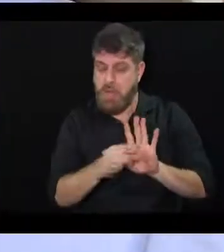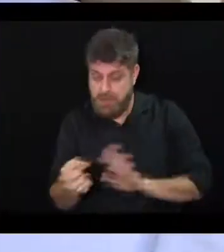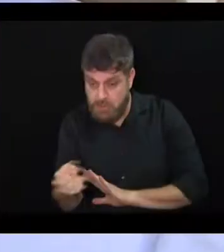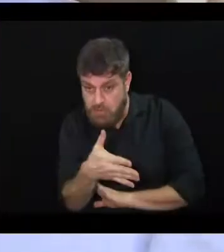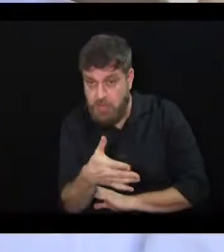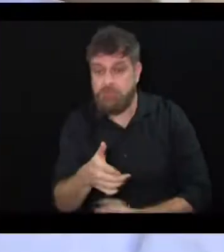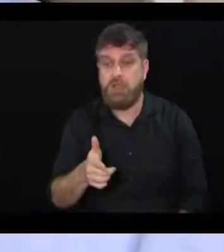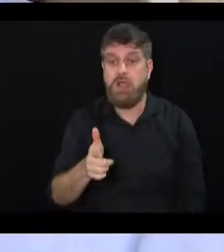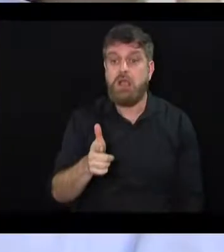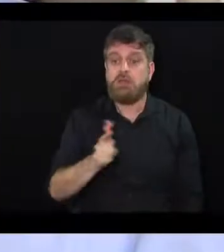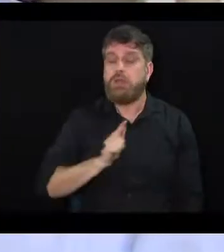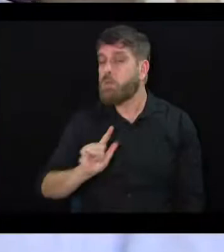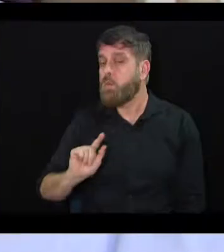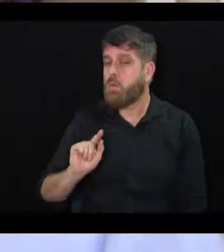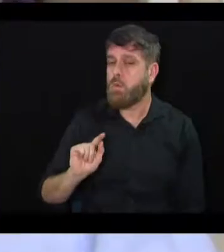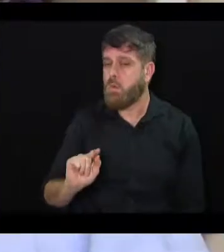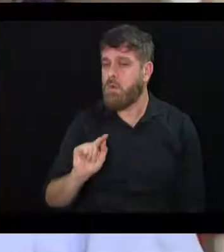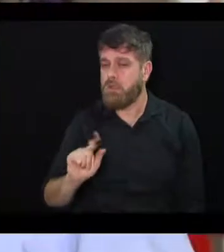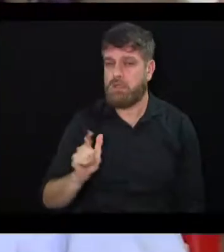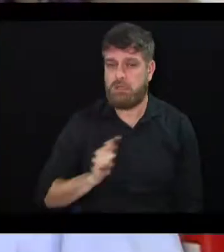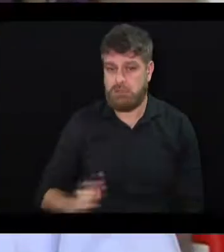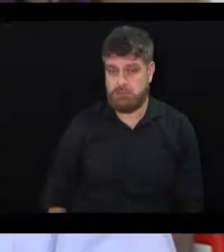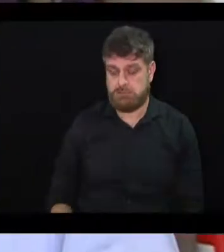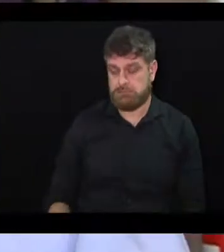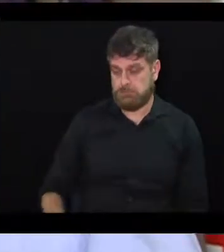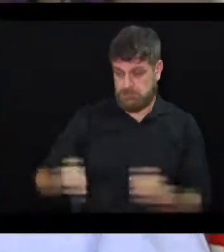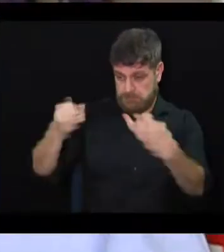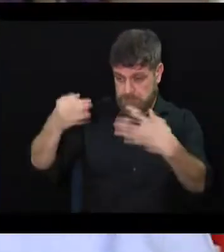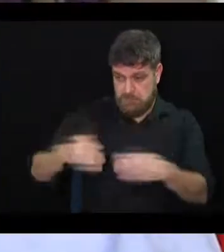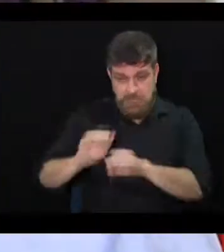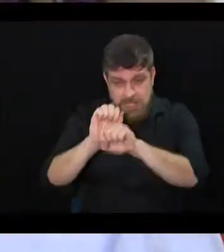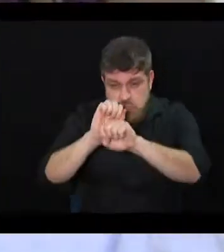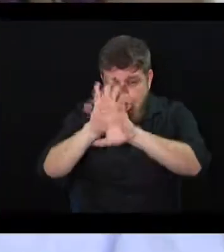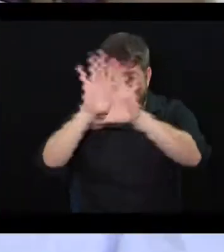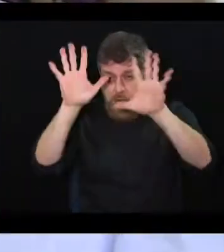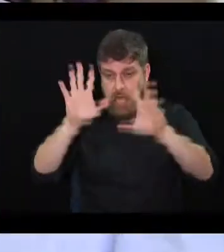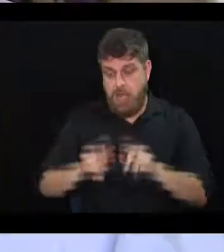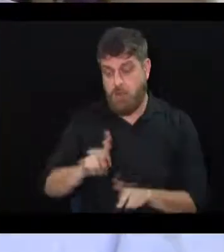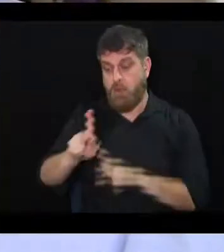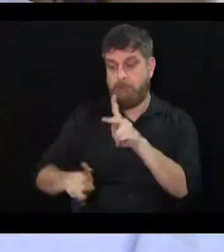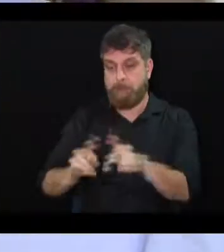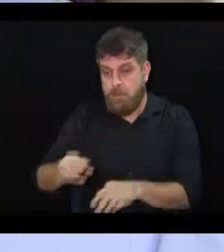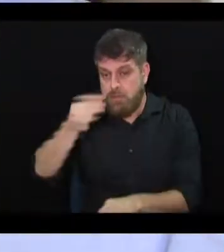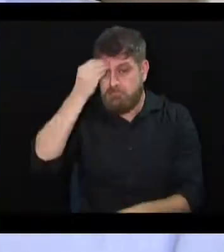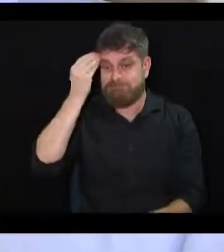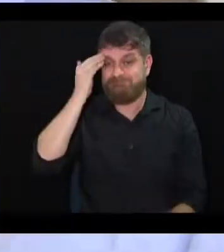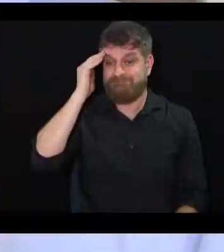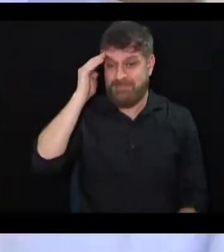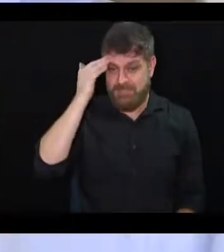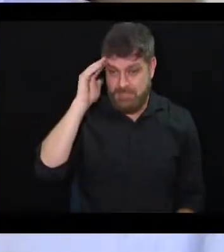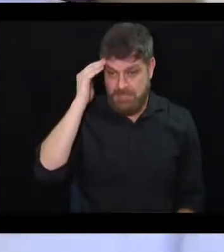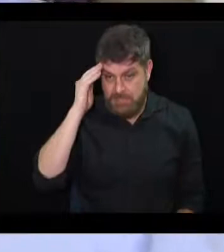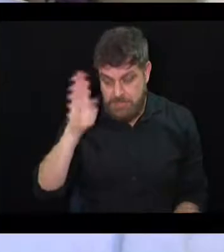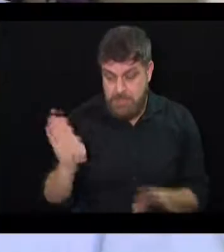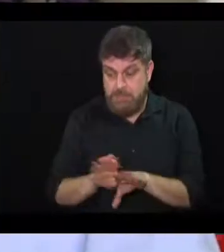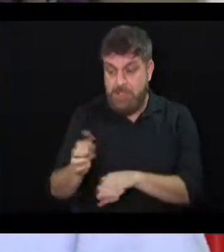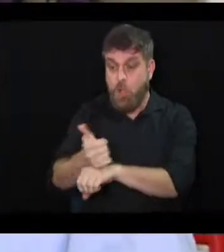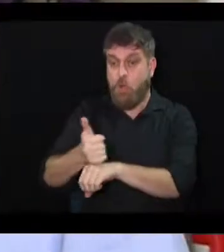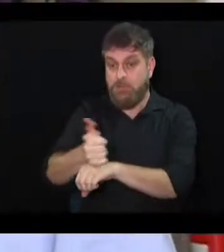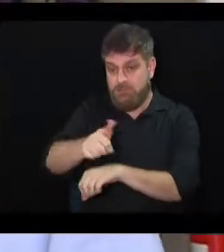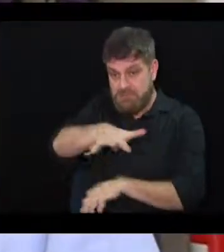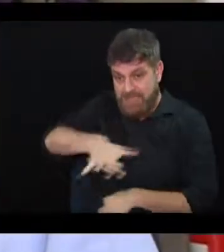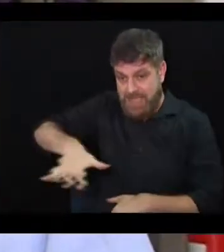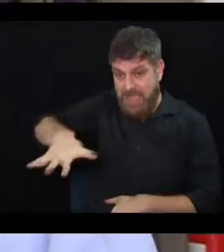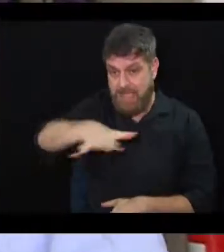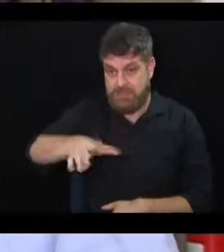tem que abordar e deixar muito claro para a população, inclusive para os profissionais da área, que